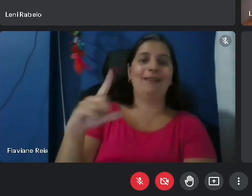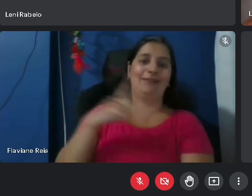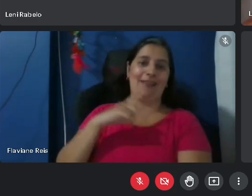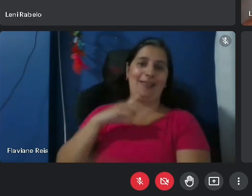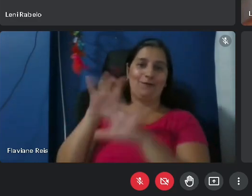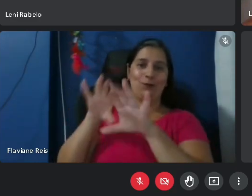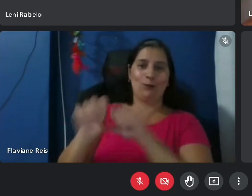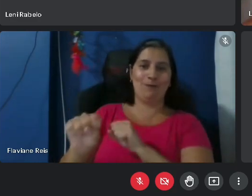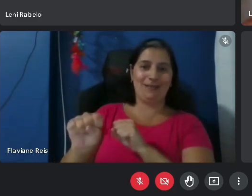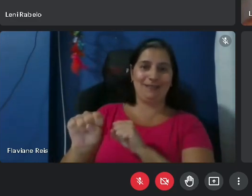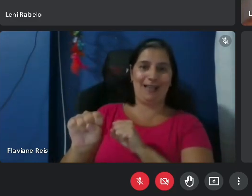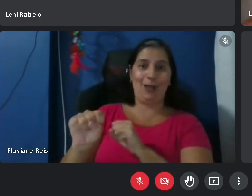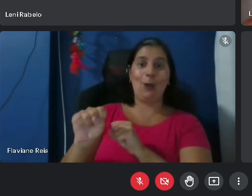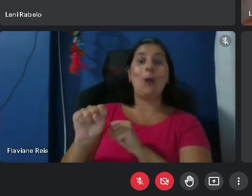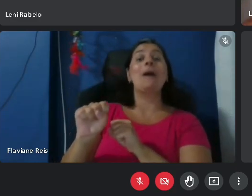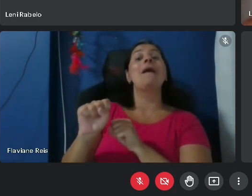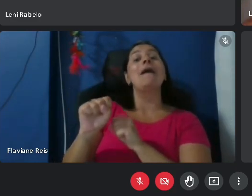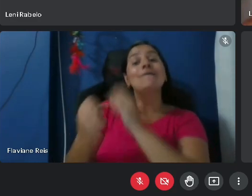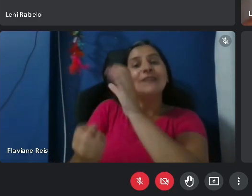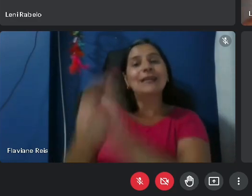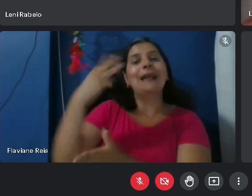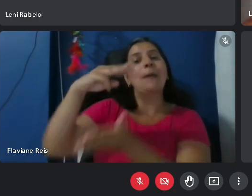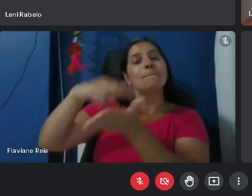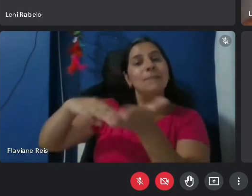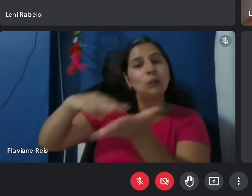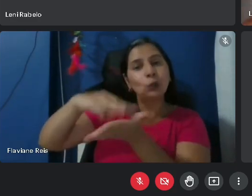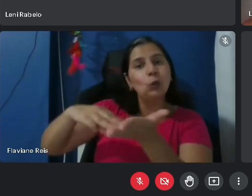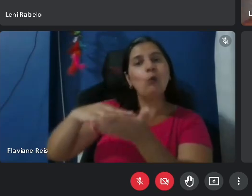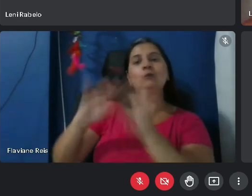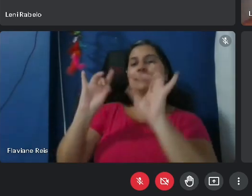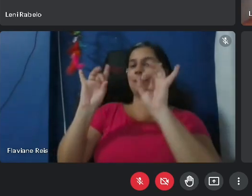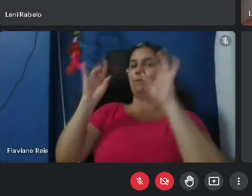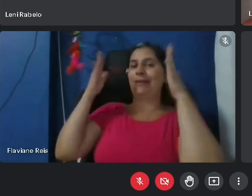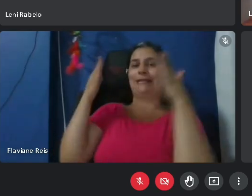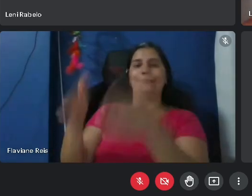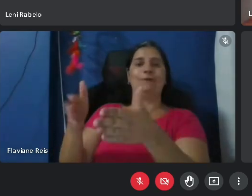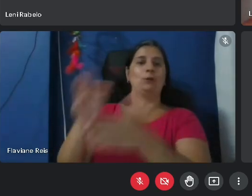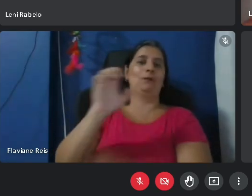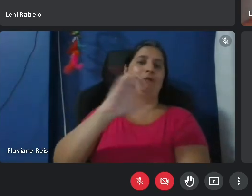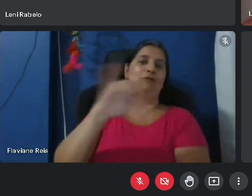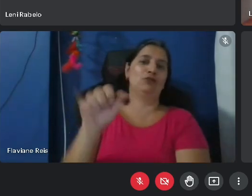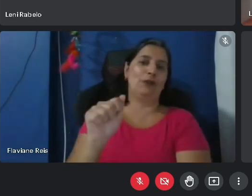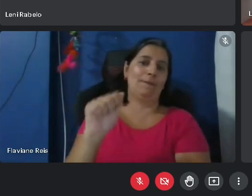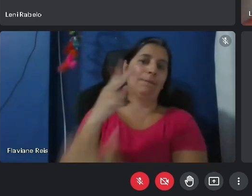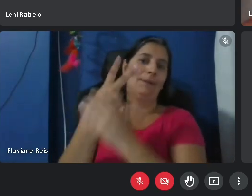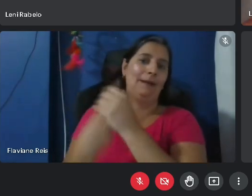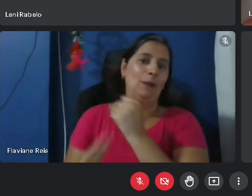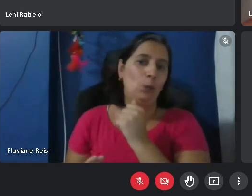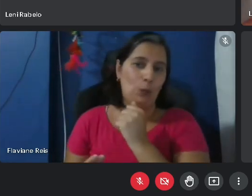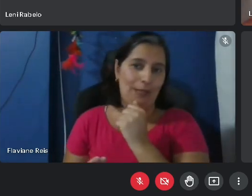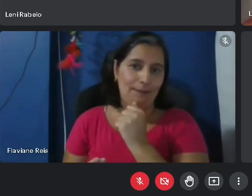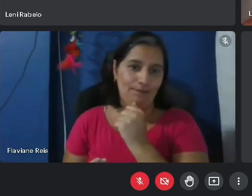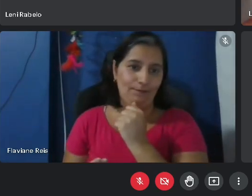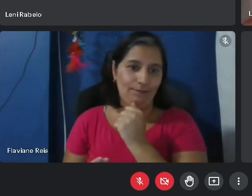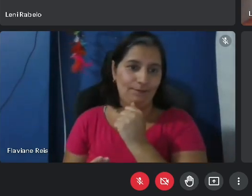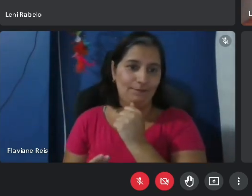aí o EJA, ele também terá esse tipo de formação. E aí esse documento ele está sendo criado